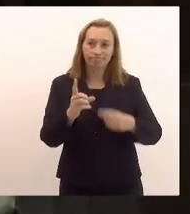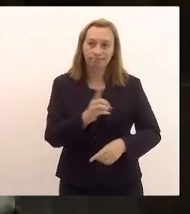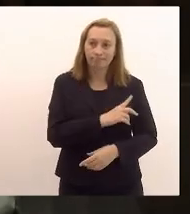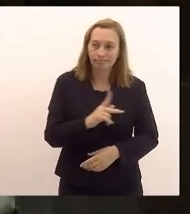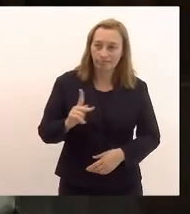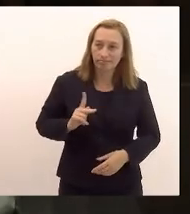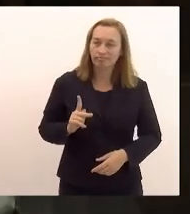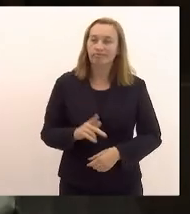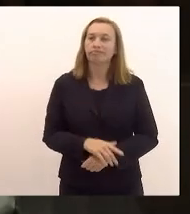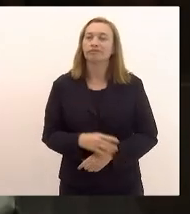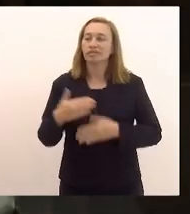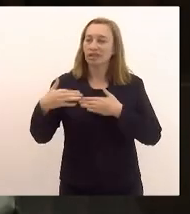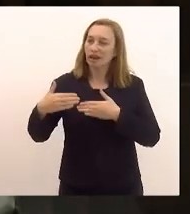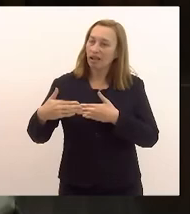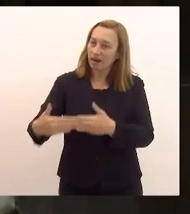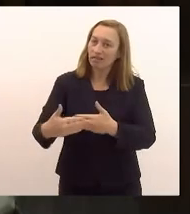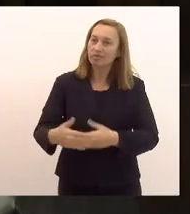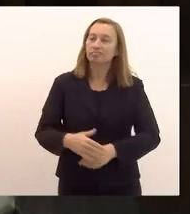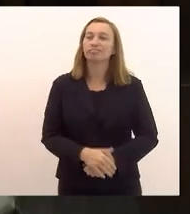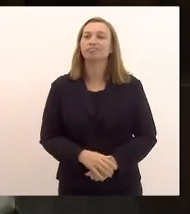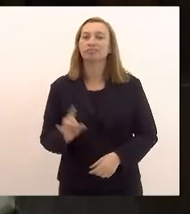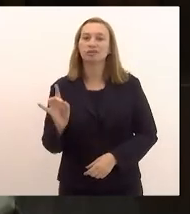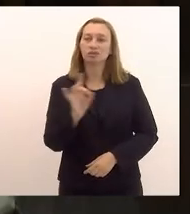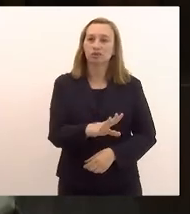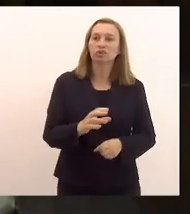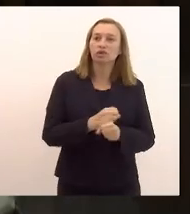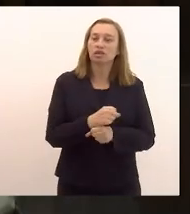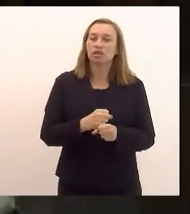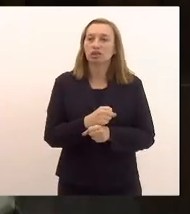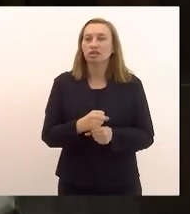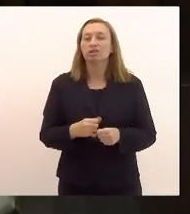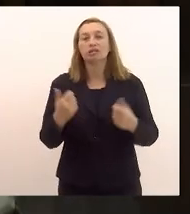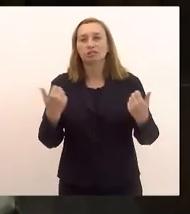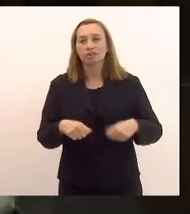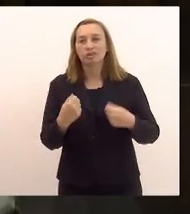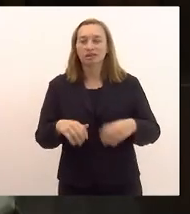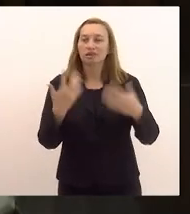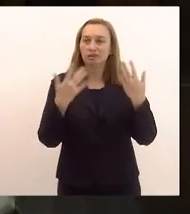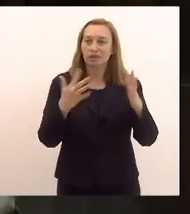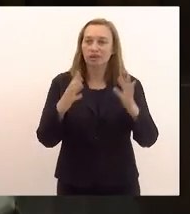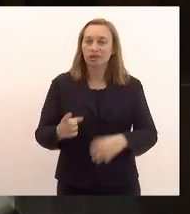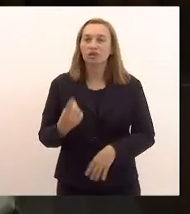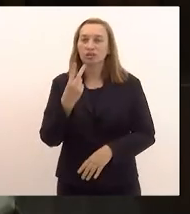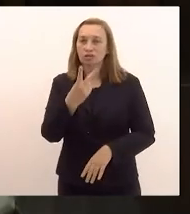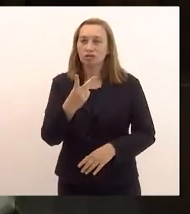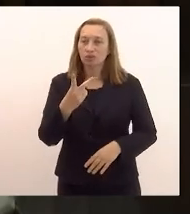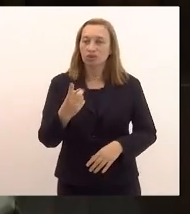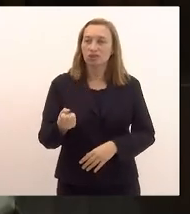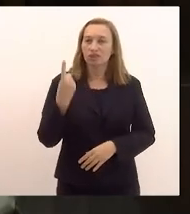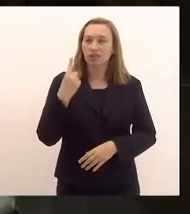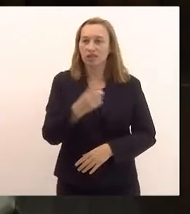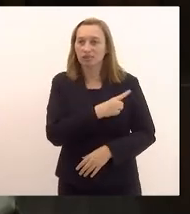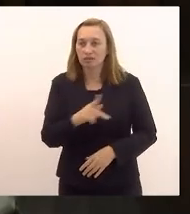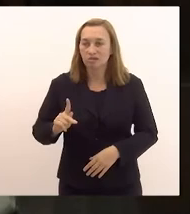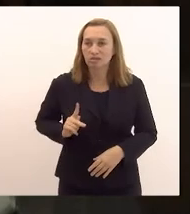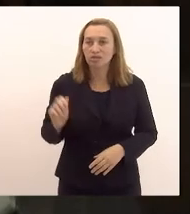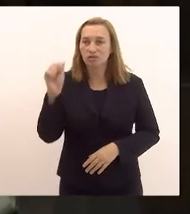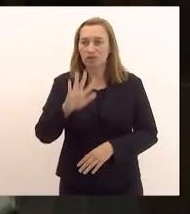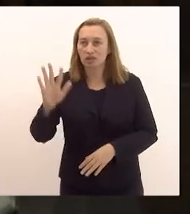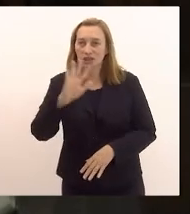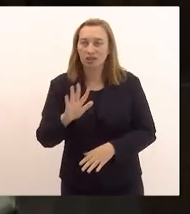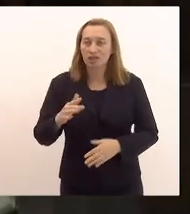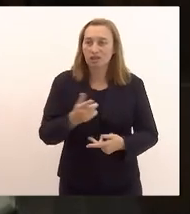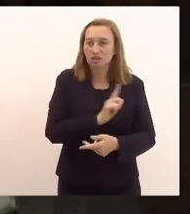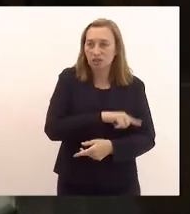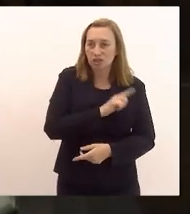Defensoria Pública ao longo dos últimos anos eu preciso saltar aqui dois defensores públicos Gerais que fizeram grande gestores na